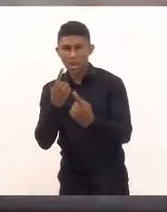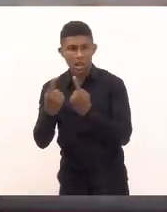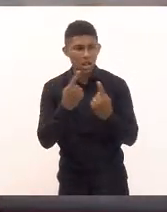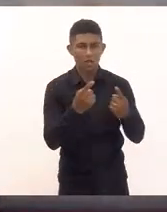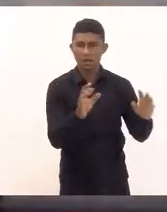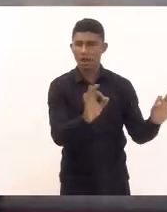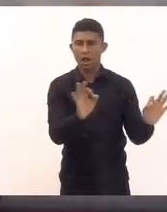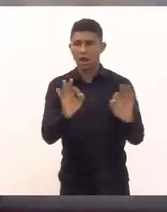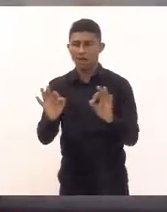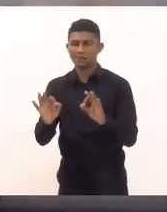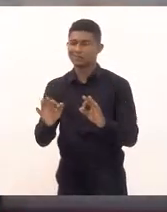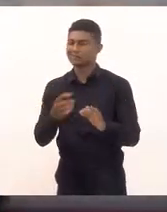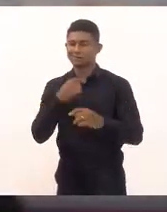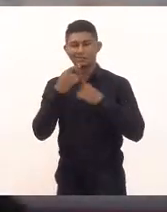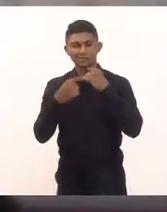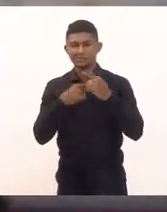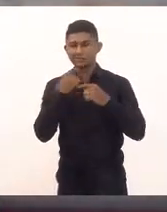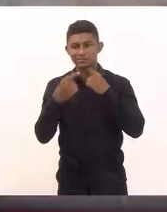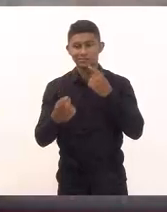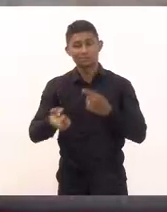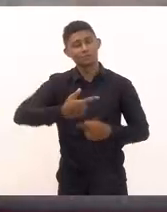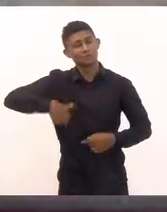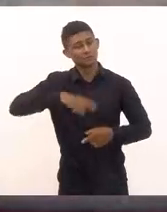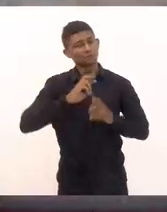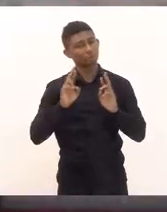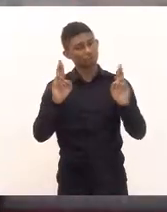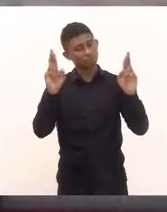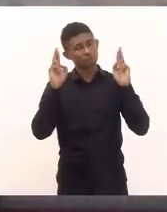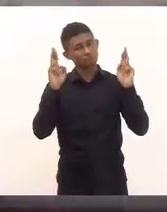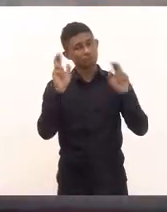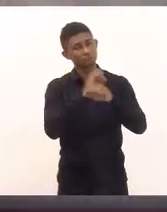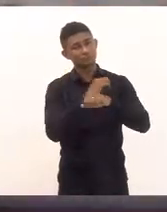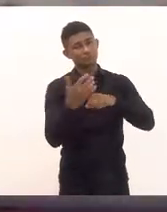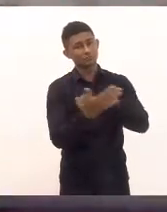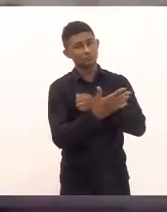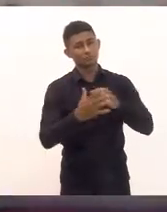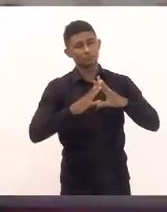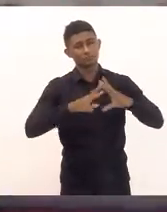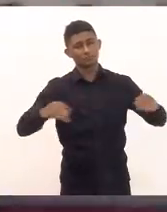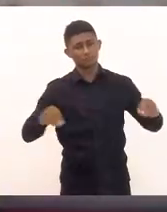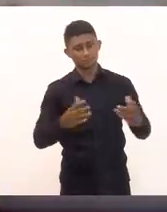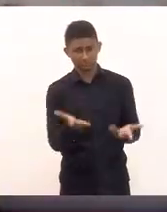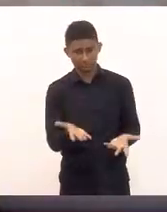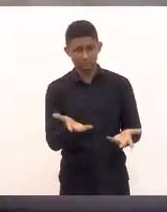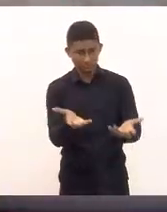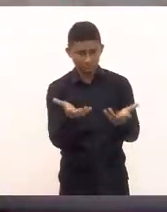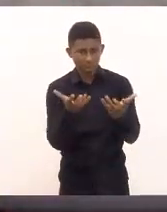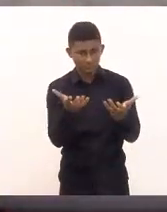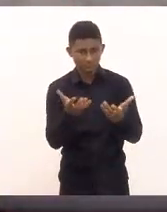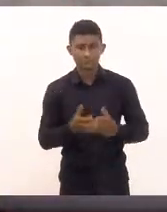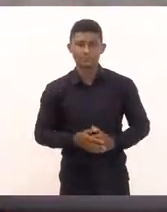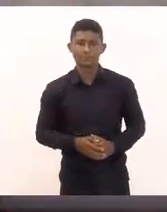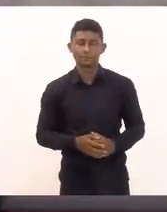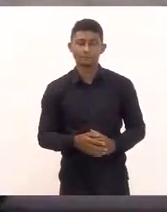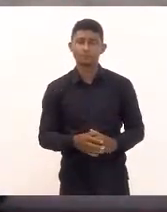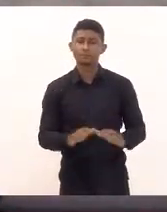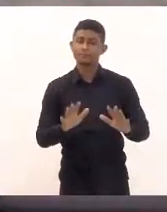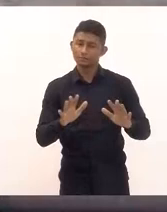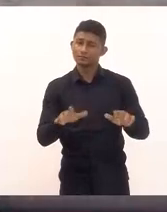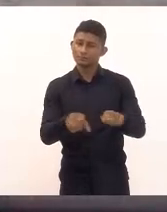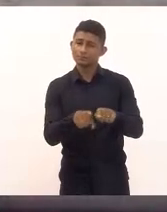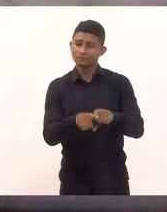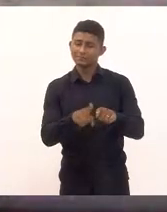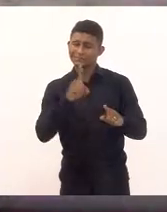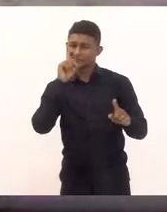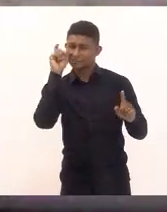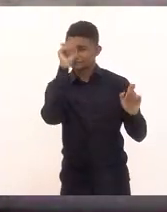essa tormenta que a gente deseja que chegue logo ao final, que foi a pandemia, e as dificuldades que